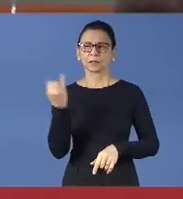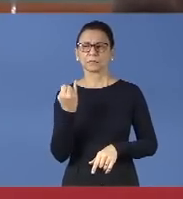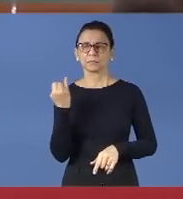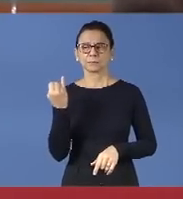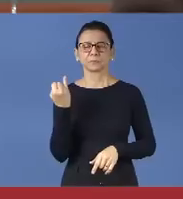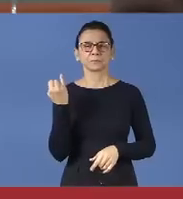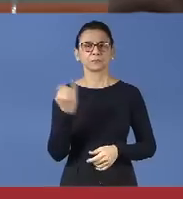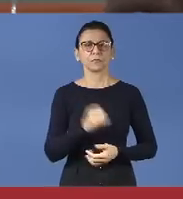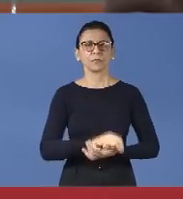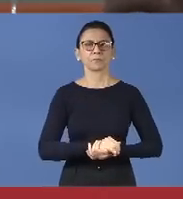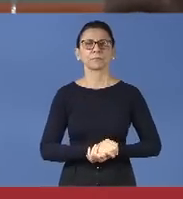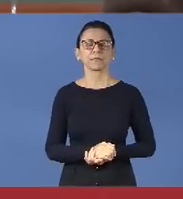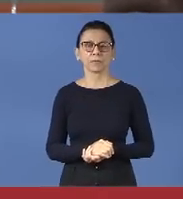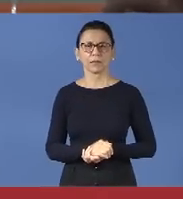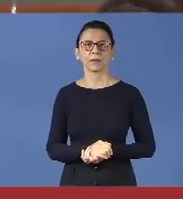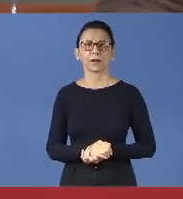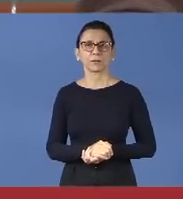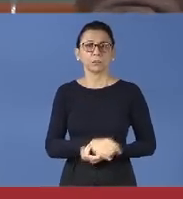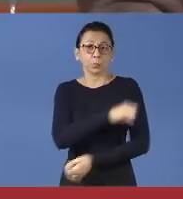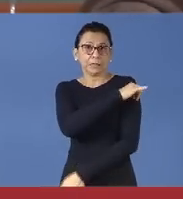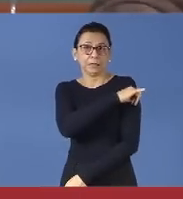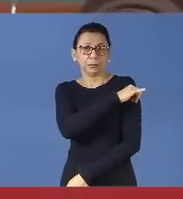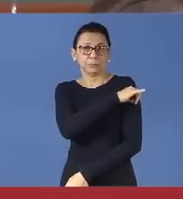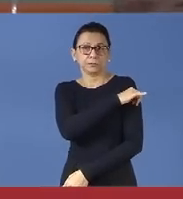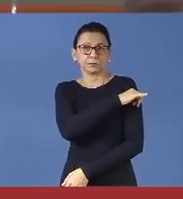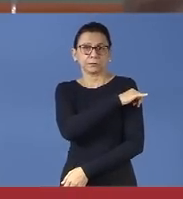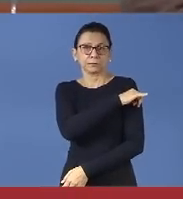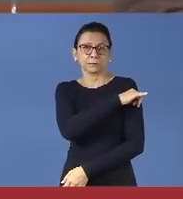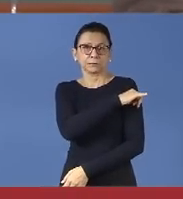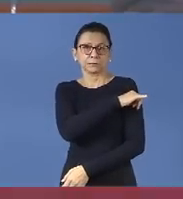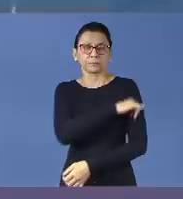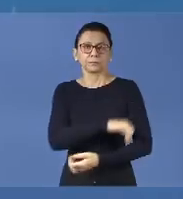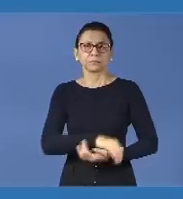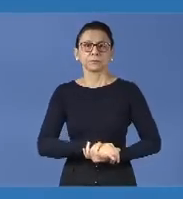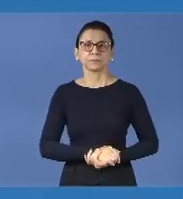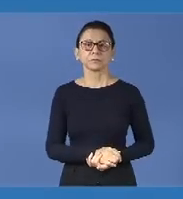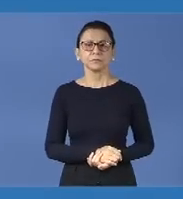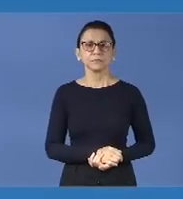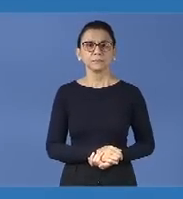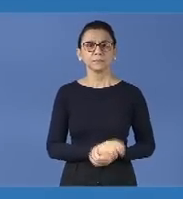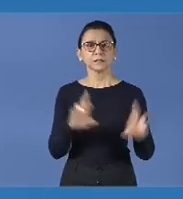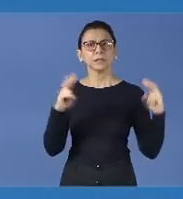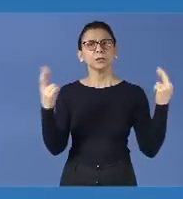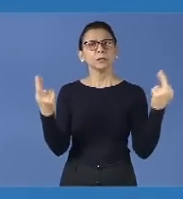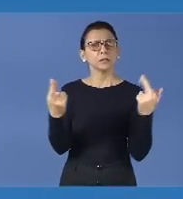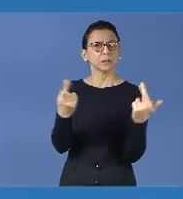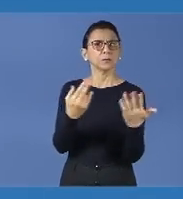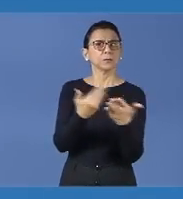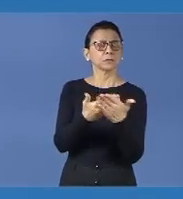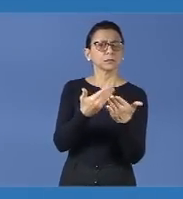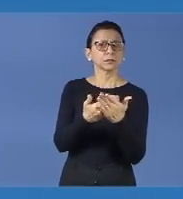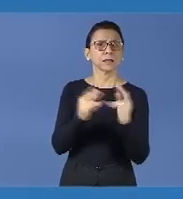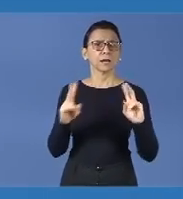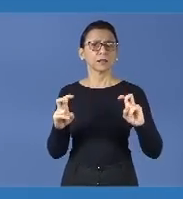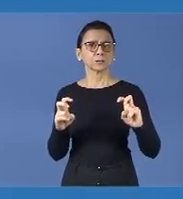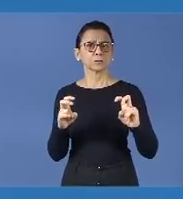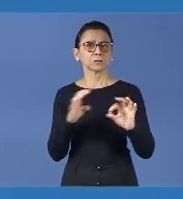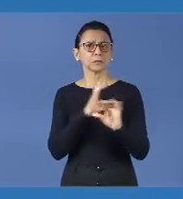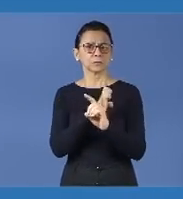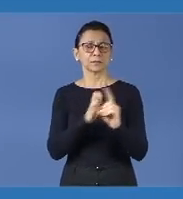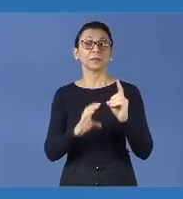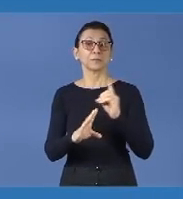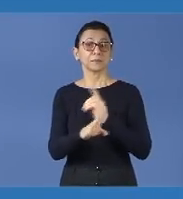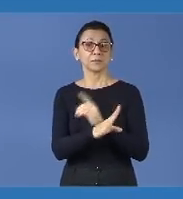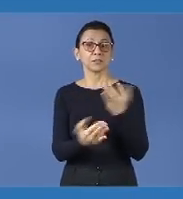tiveram também, no estado do Rio de Janeiro, eles tiveram também uma reunião para estudar assuntos da Escola Bíblica Dominical. Jovens que